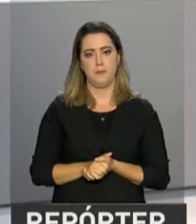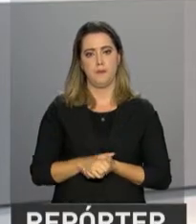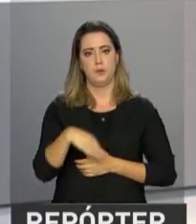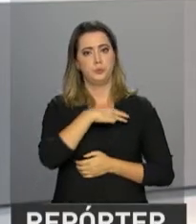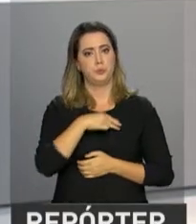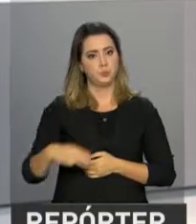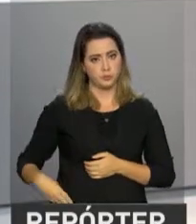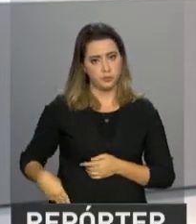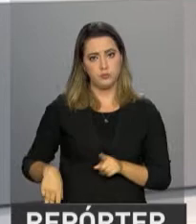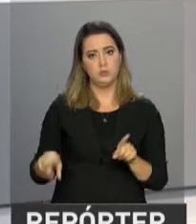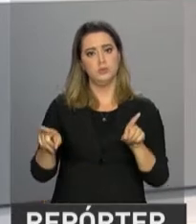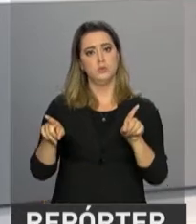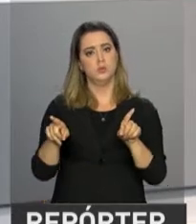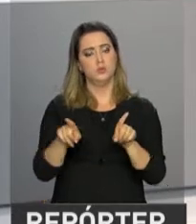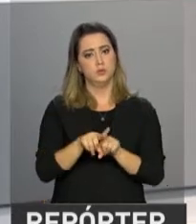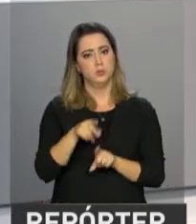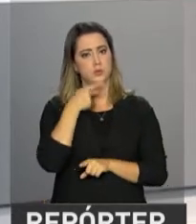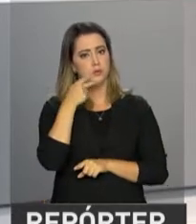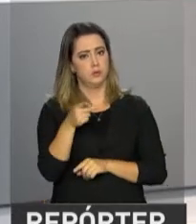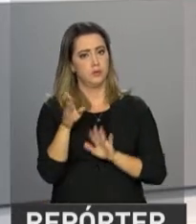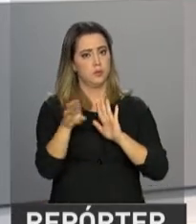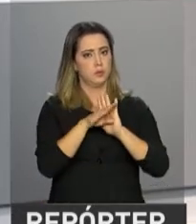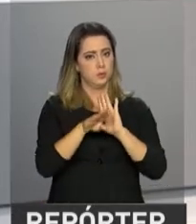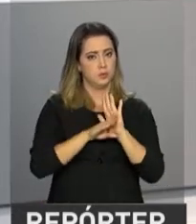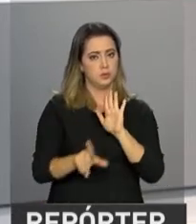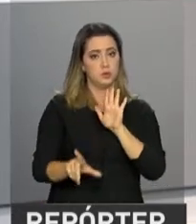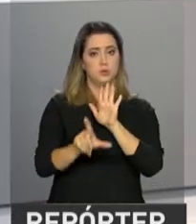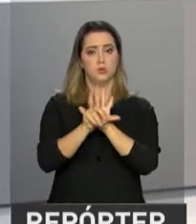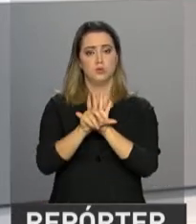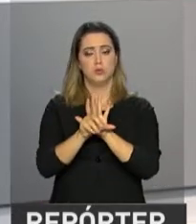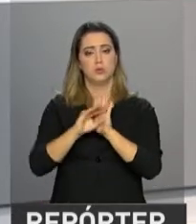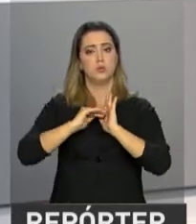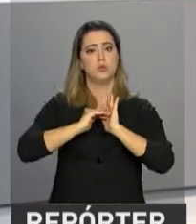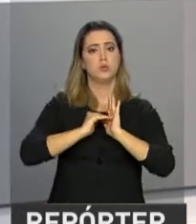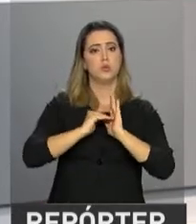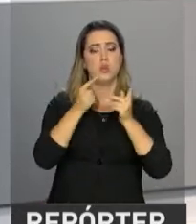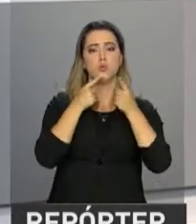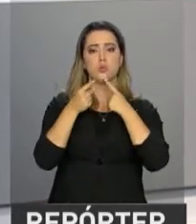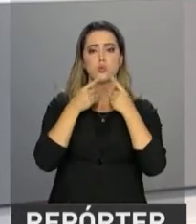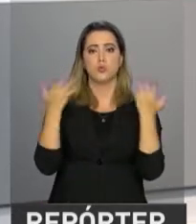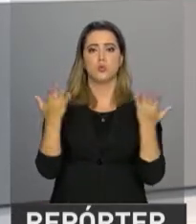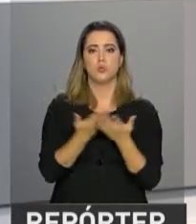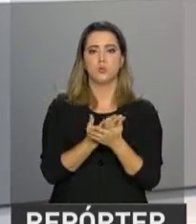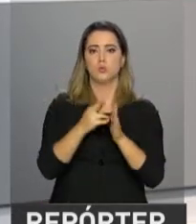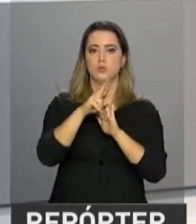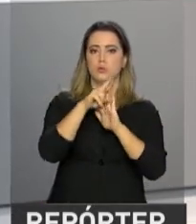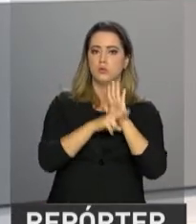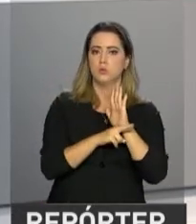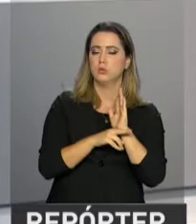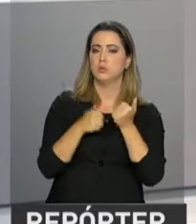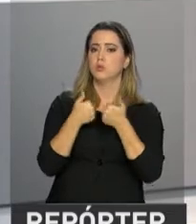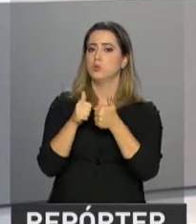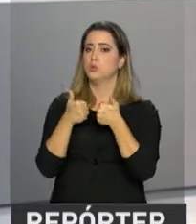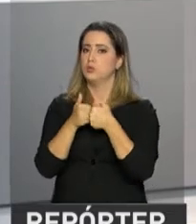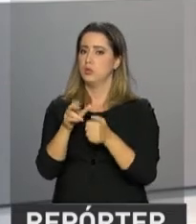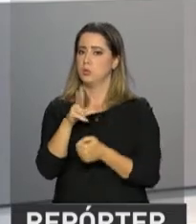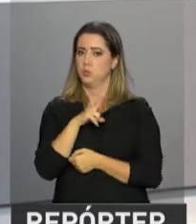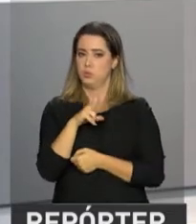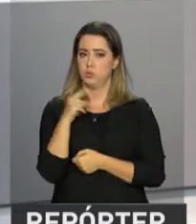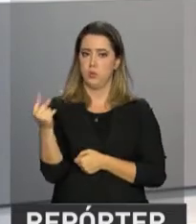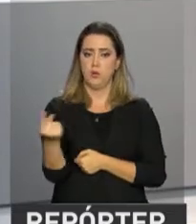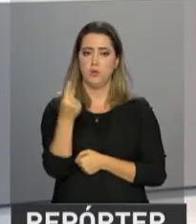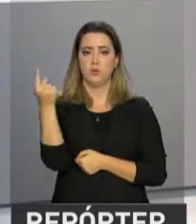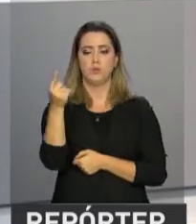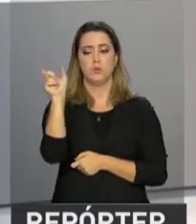ministro henrique meirelles comentou também o projeto de lei que o senado discute hoje sobre a regulamentação do transporte privado individual